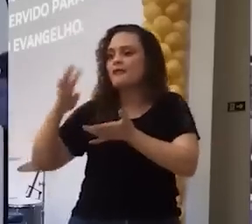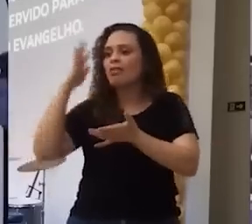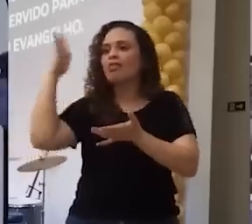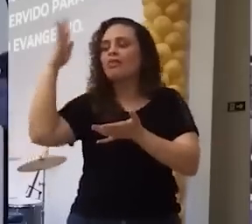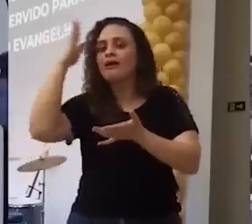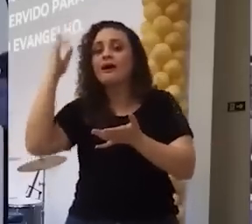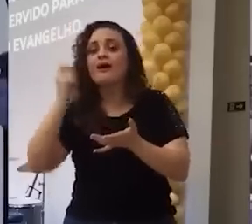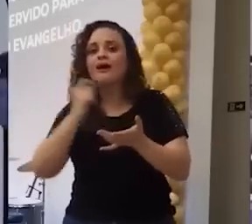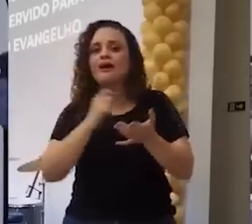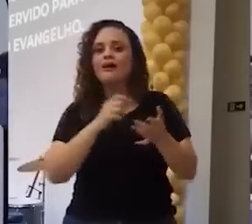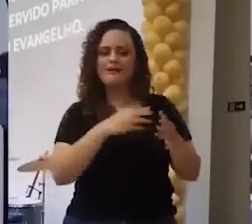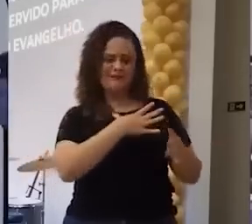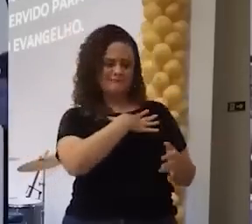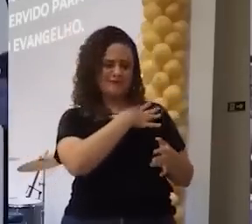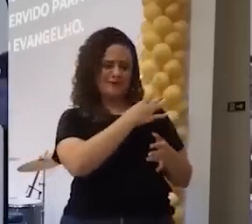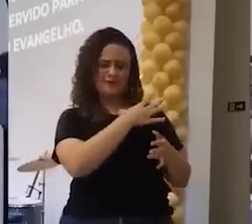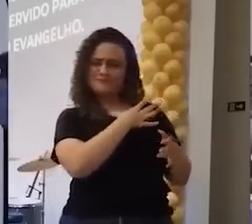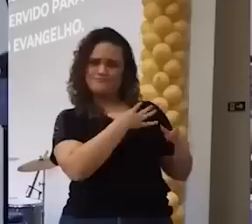da família.